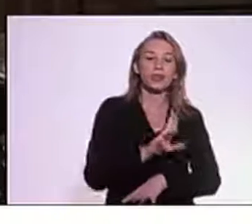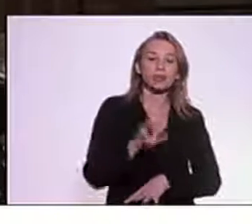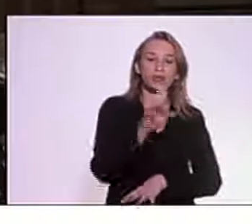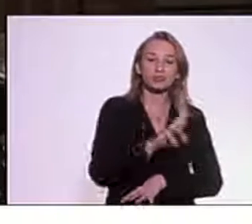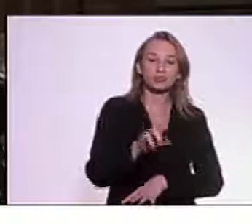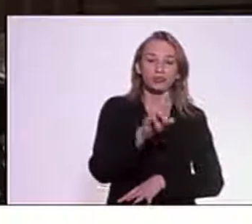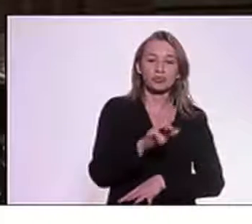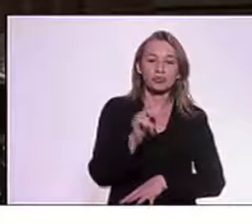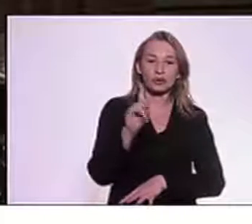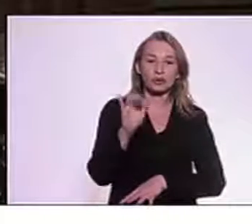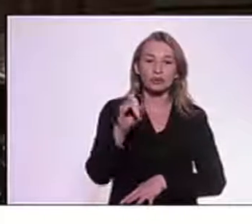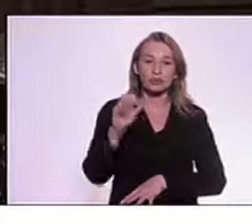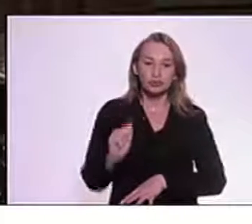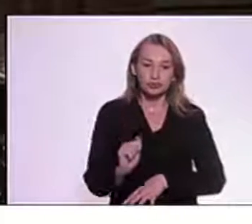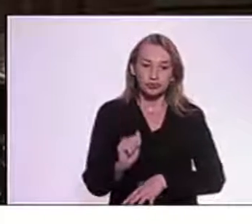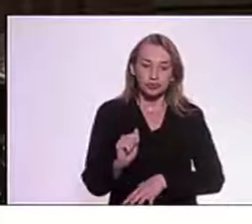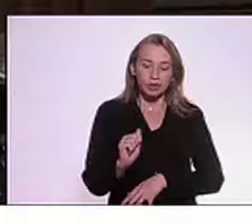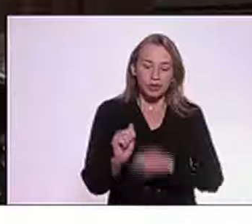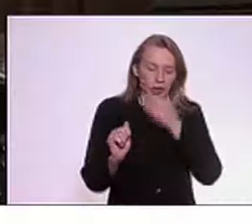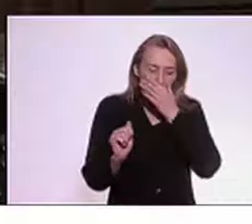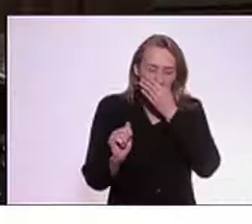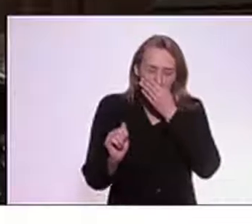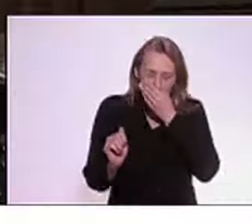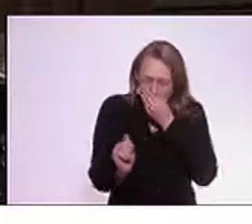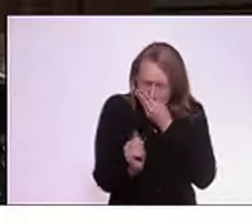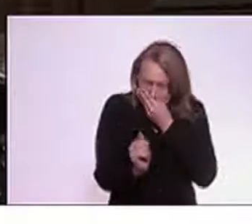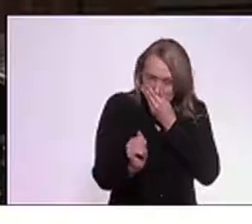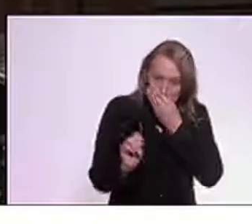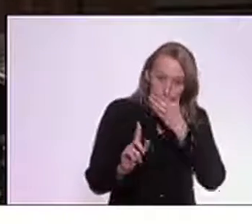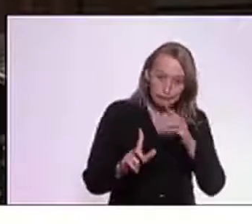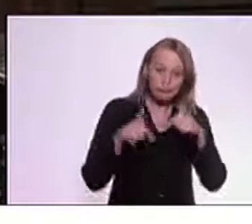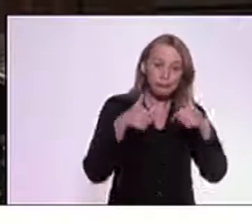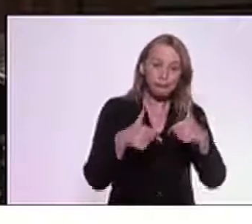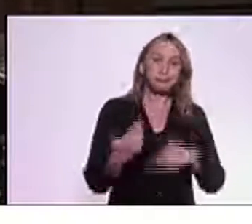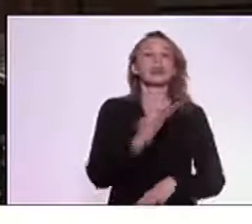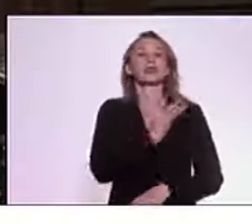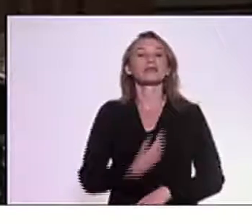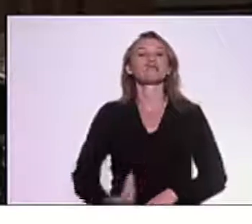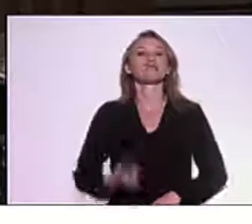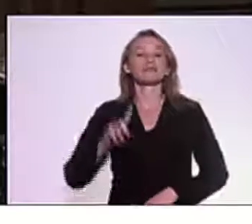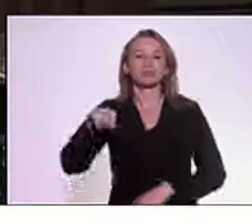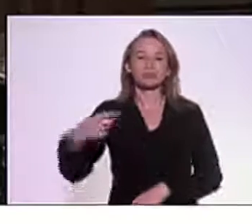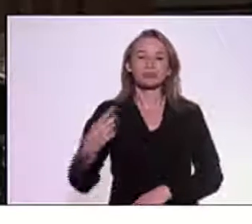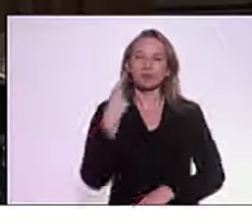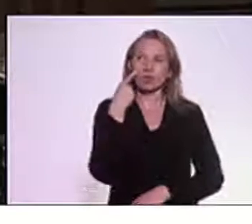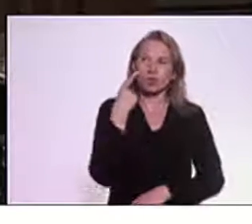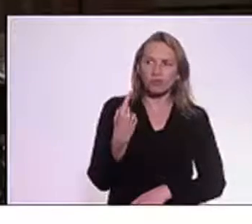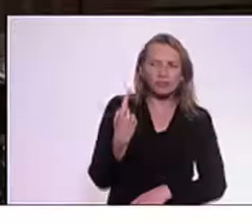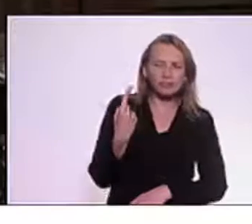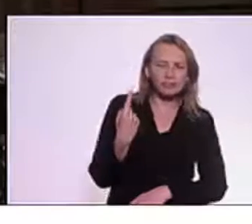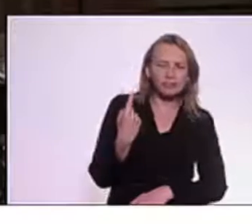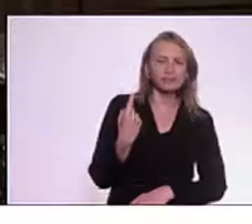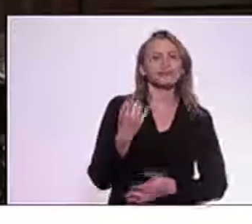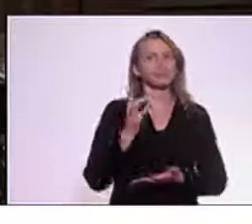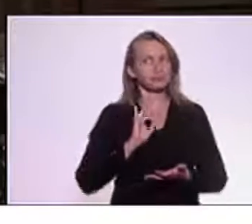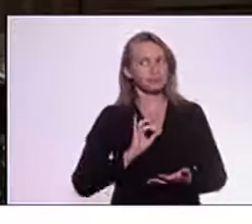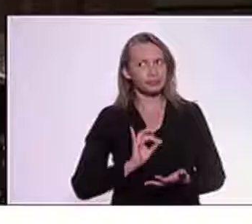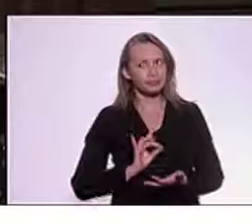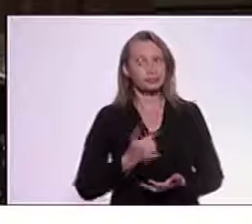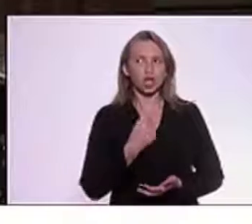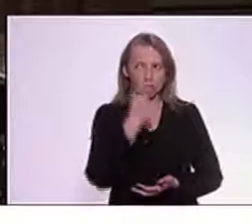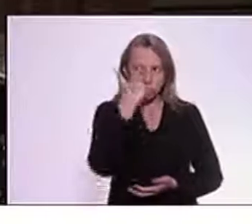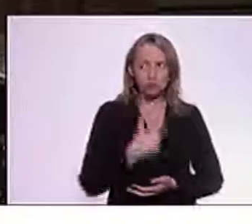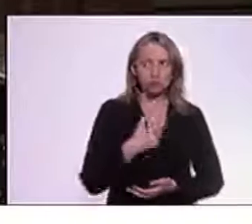publicidade como fenômeno de utilidade pública. No dia seguinte, fui bisbilhotar, afinal sou presidente